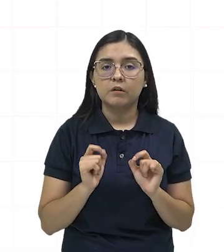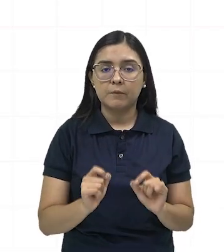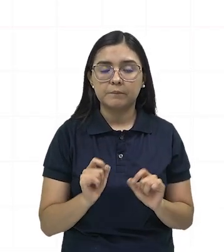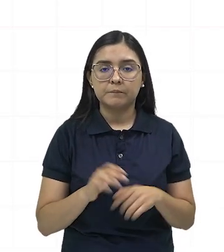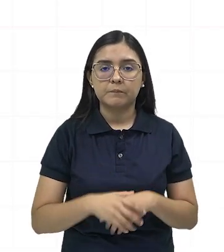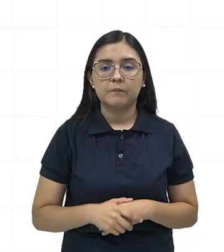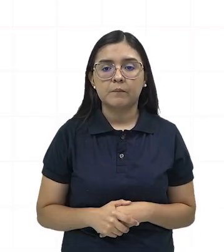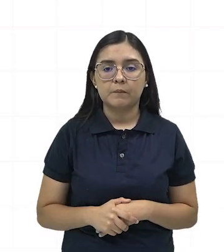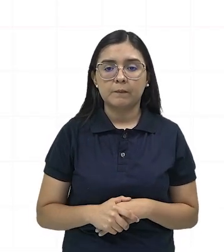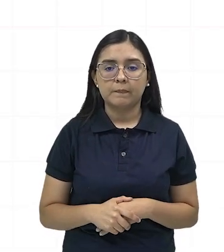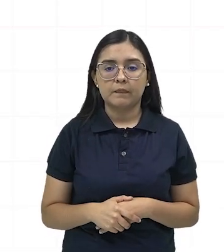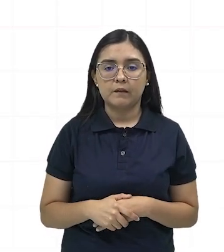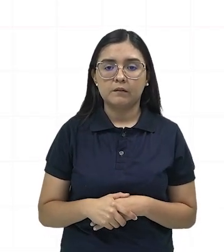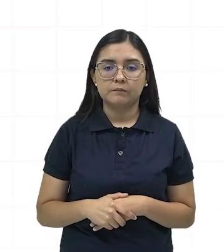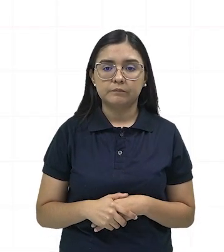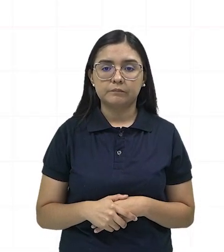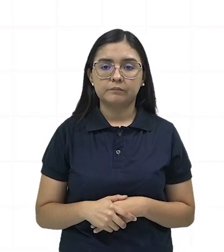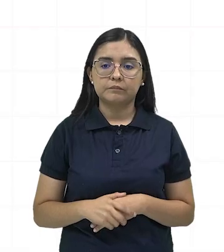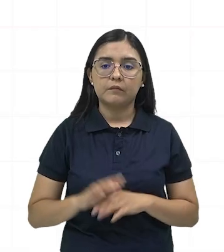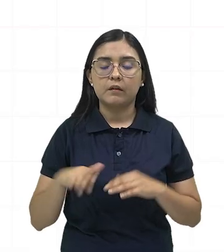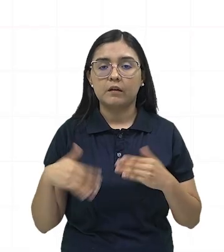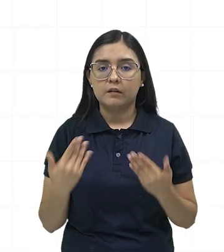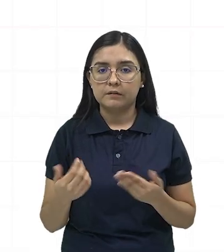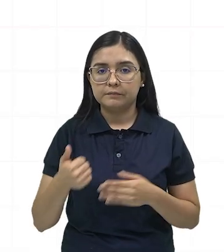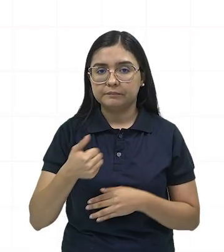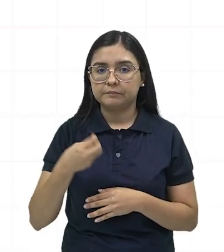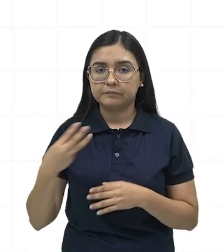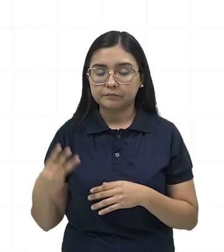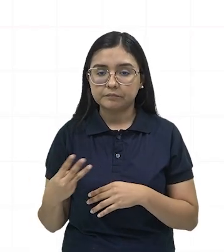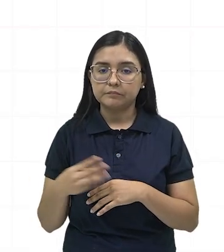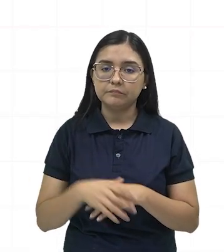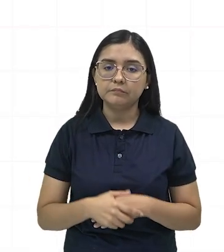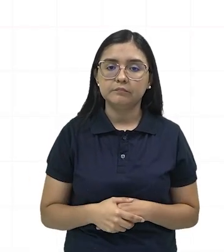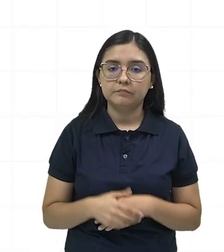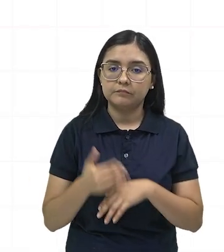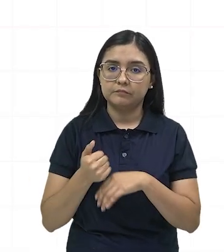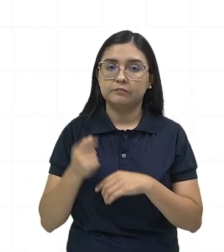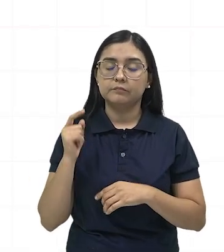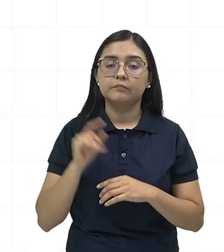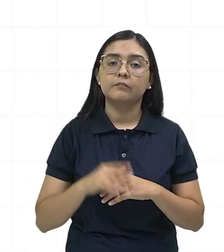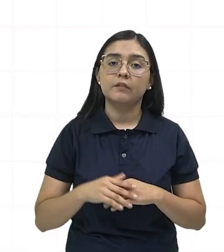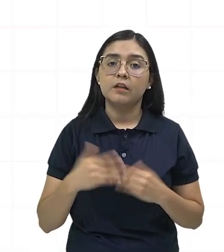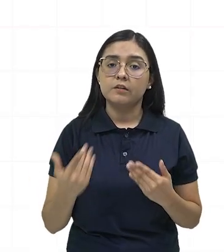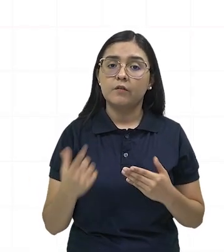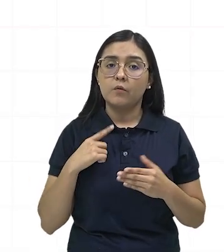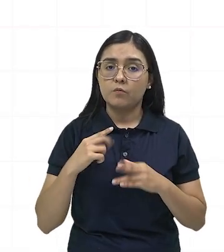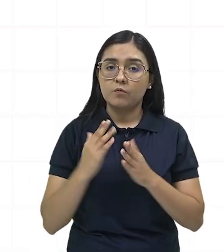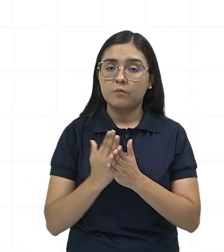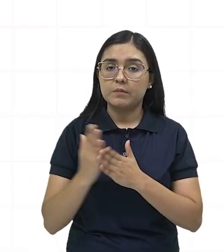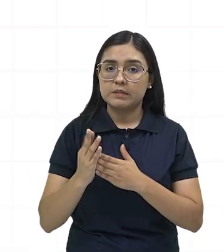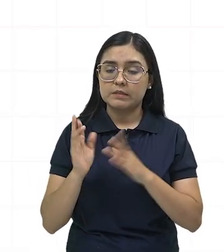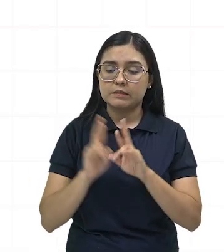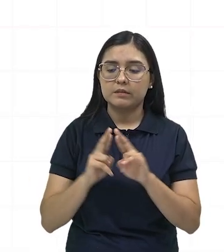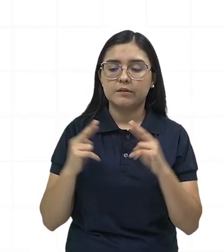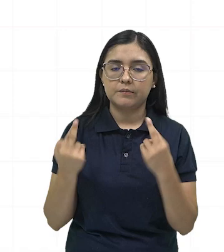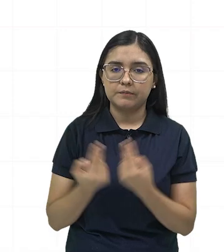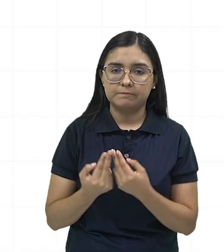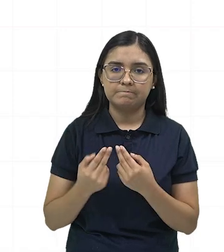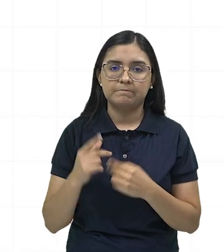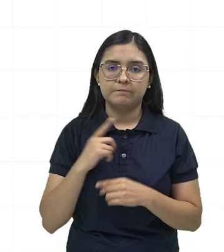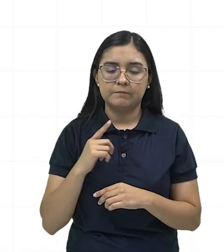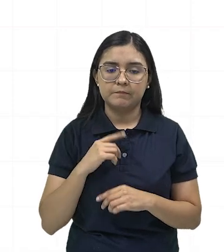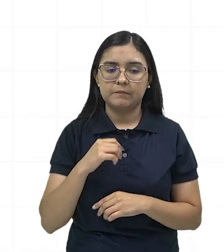Esses estados, né, essas 13 colônias, né, inglesas, vão começar a se reunir. Então, a gente vai